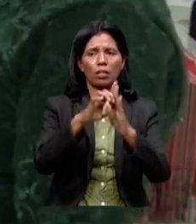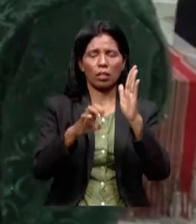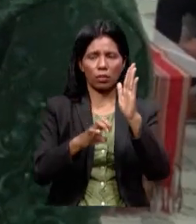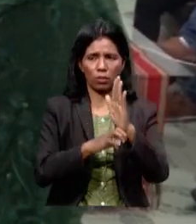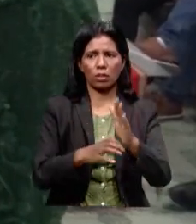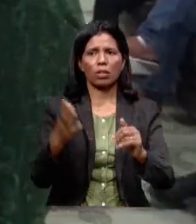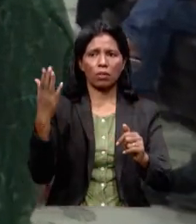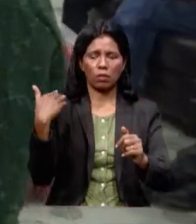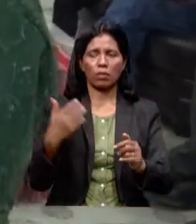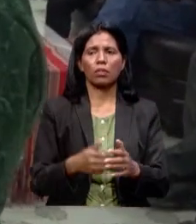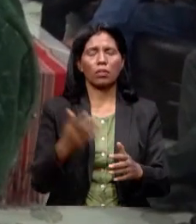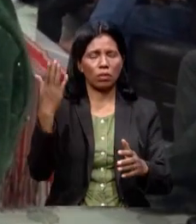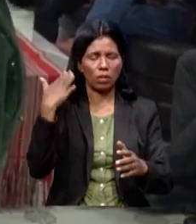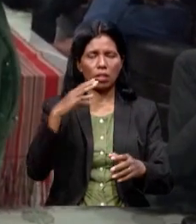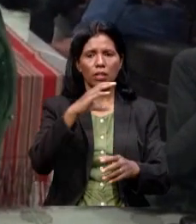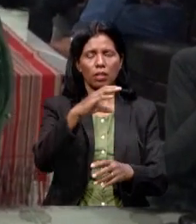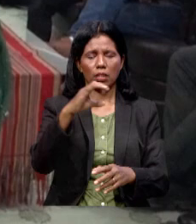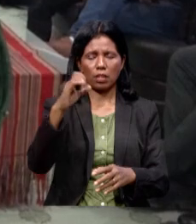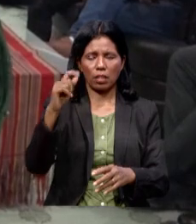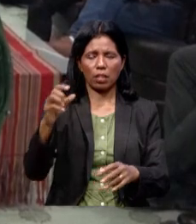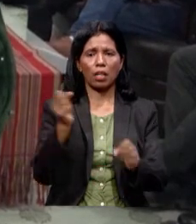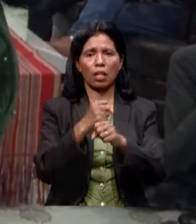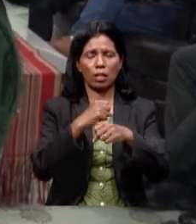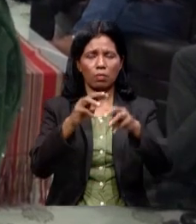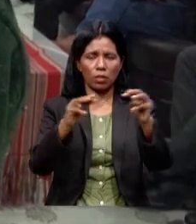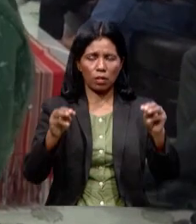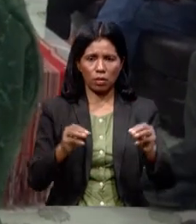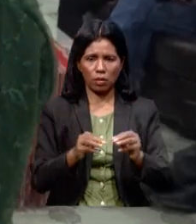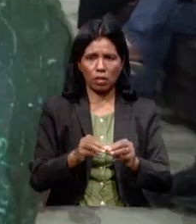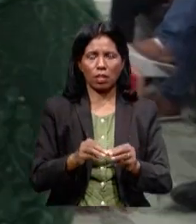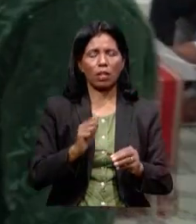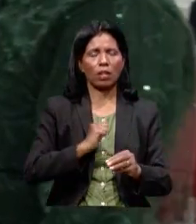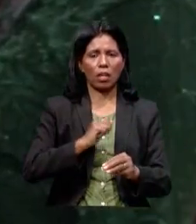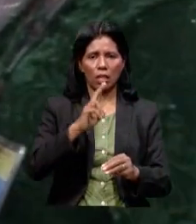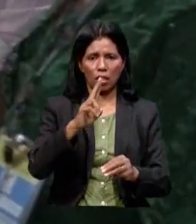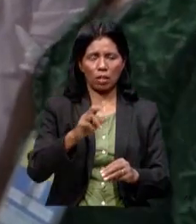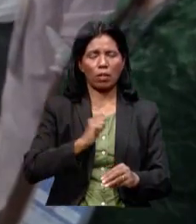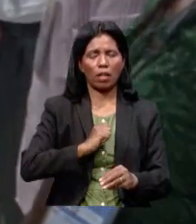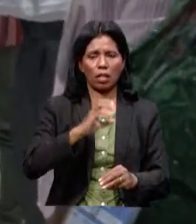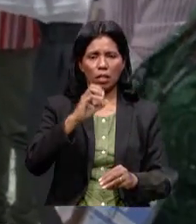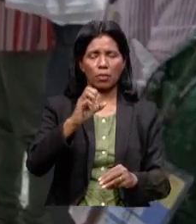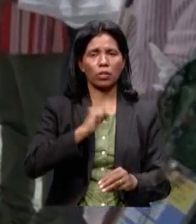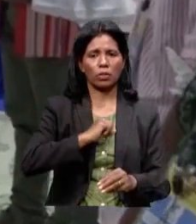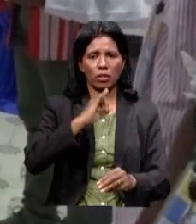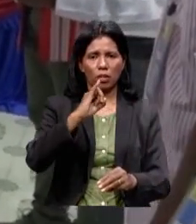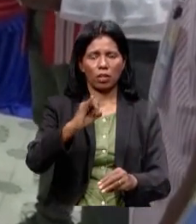cessante. Antes, né, CCTL falou na conferência municipal e no município Aileu, Ainaro,